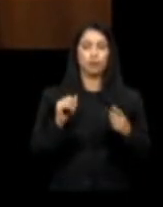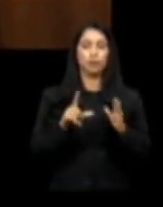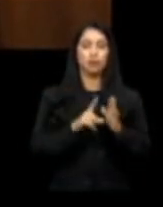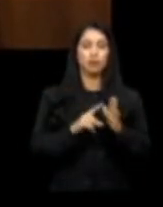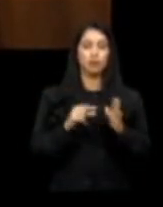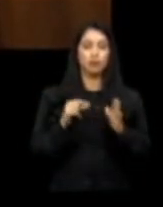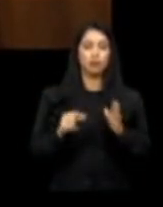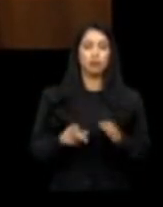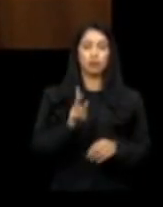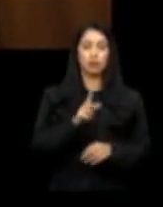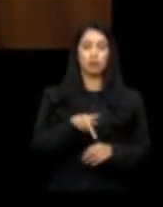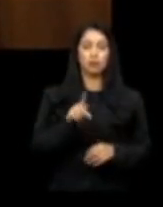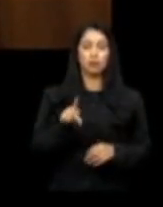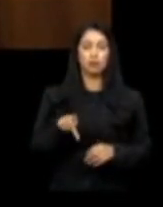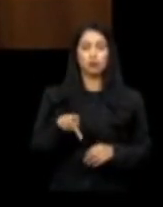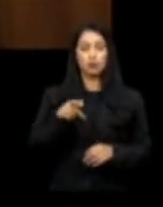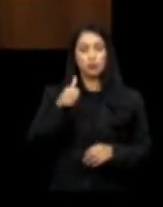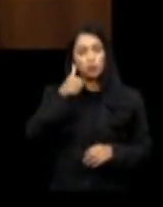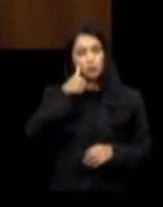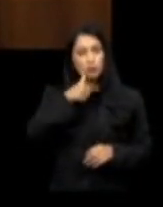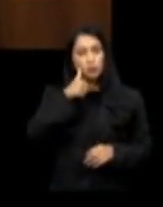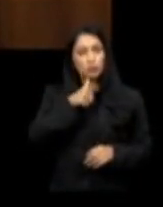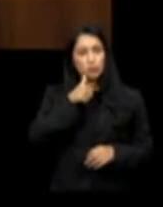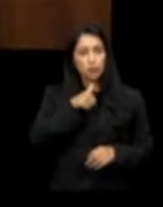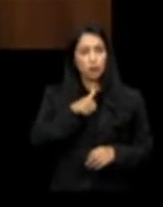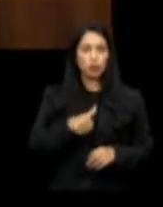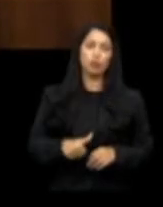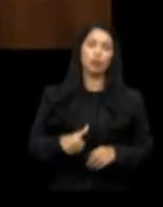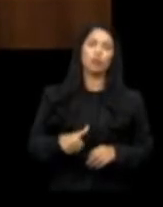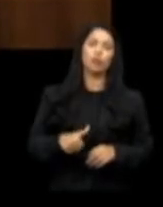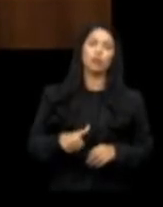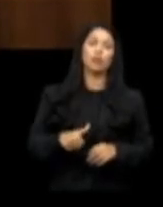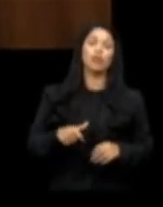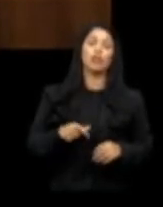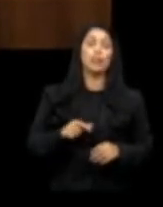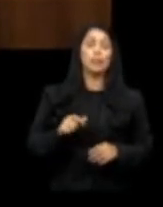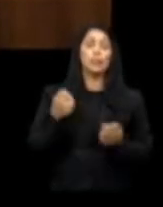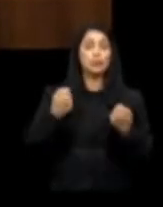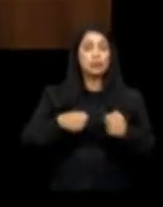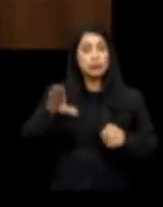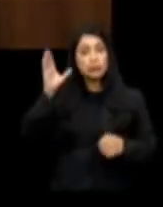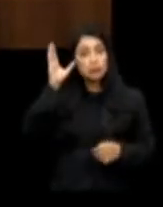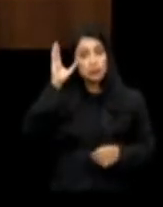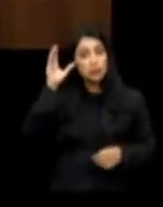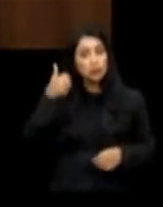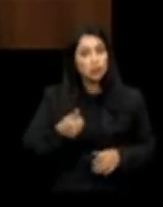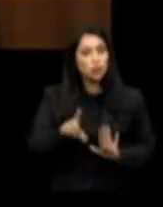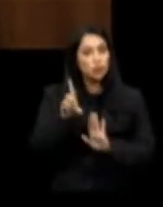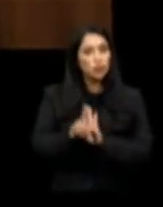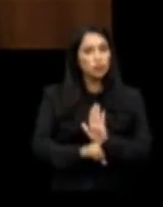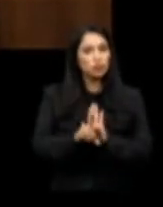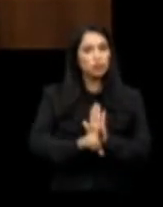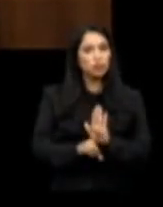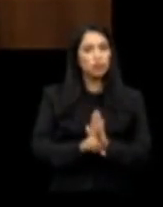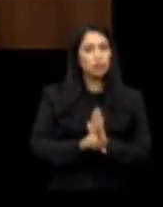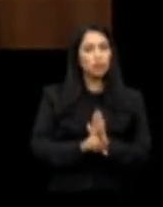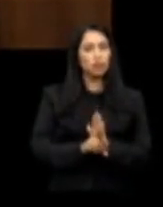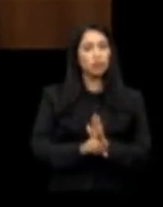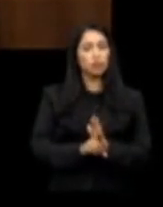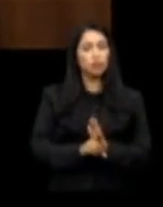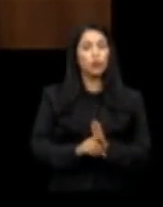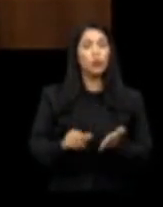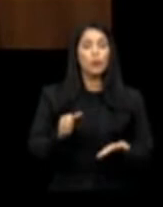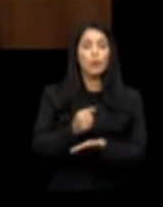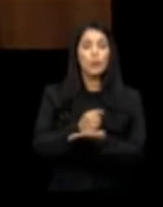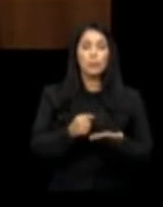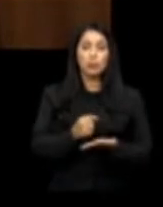destacado pela professora Laura Schertel Mendes, é decisivo para a concepção do direito à autodeterminação o